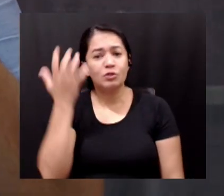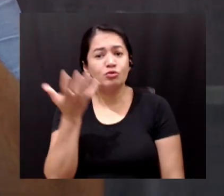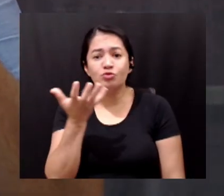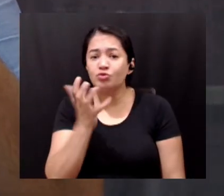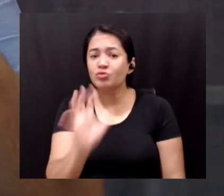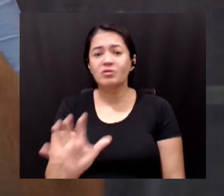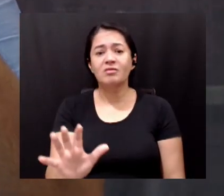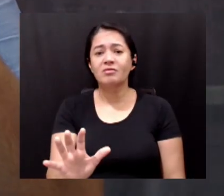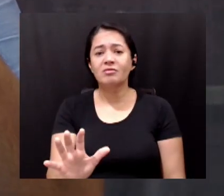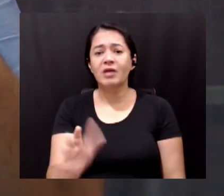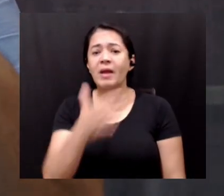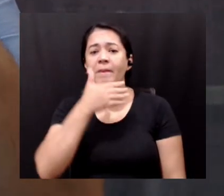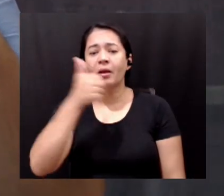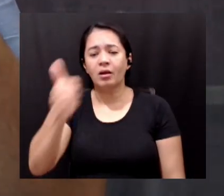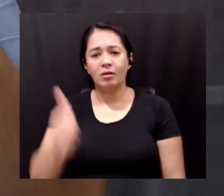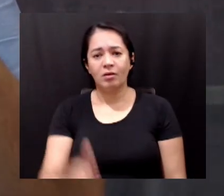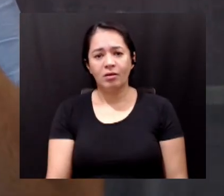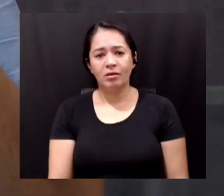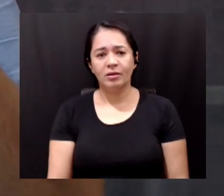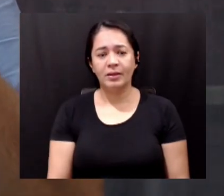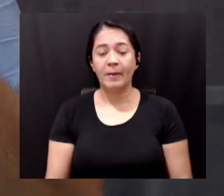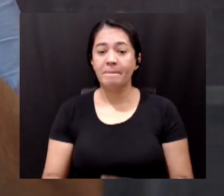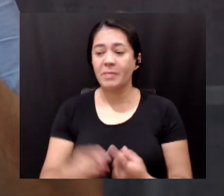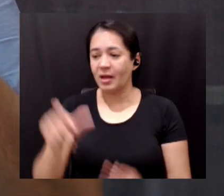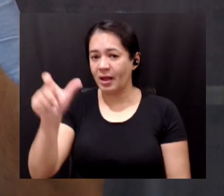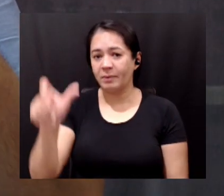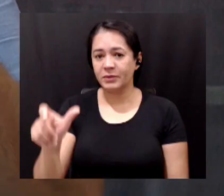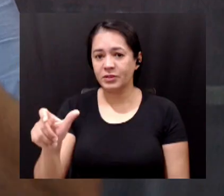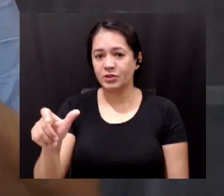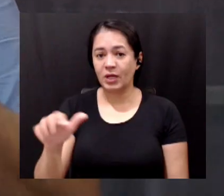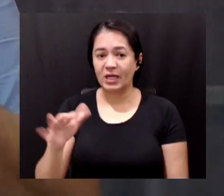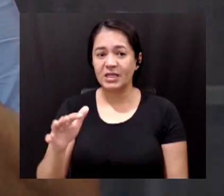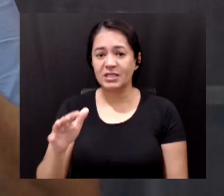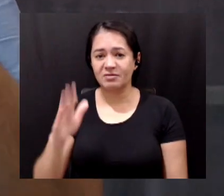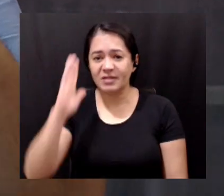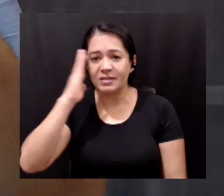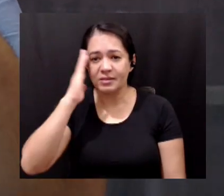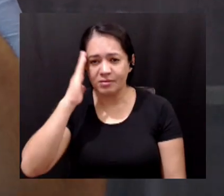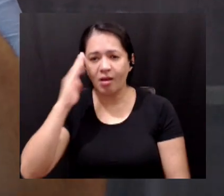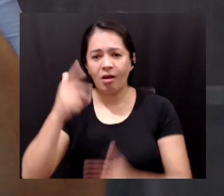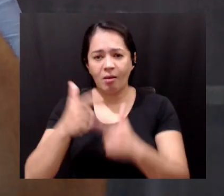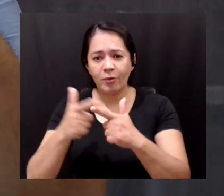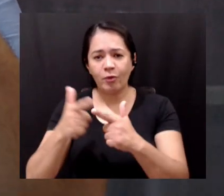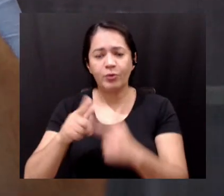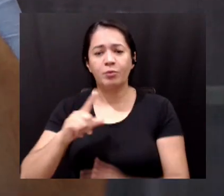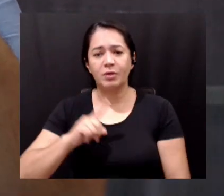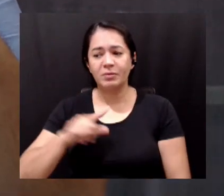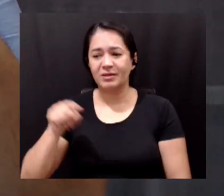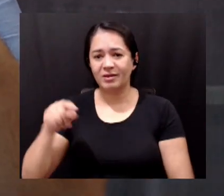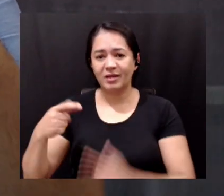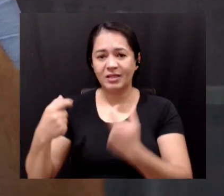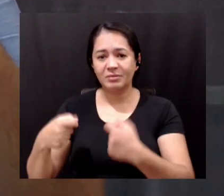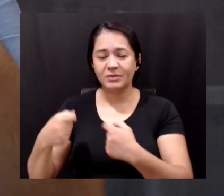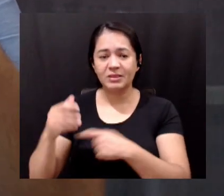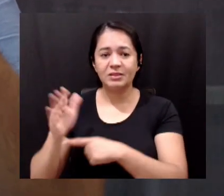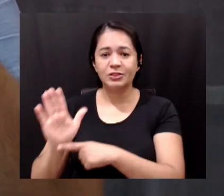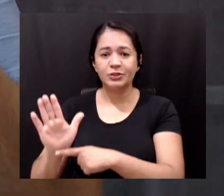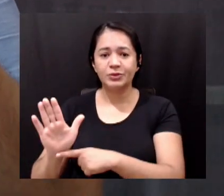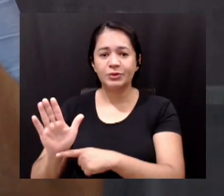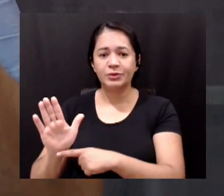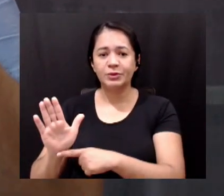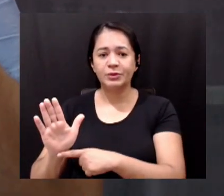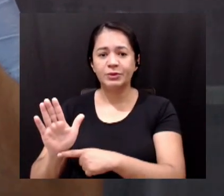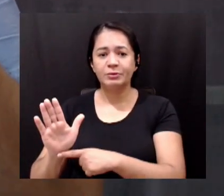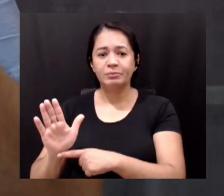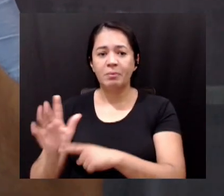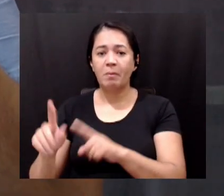a pessoa ela pode até reconhecer que tem um problema, que precisa de ajuda, Mas é isso, assim, ela